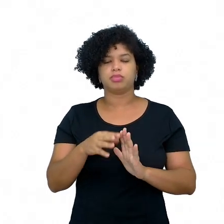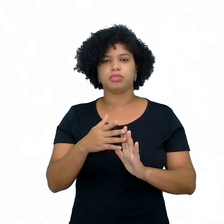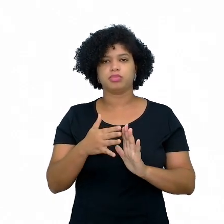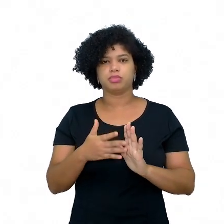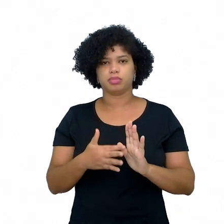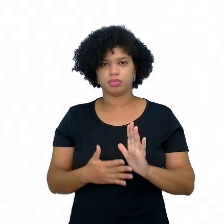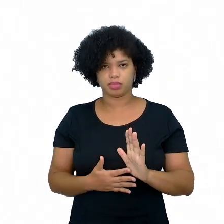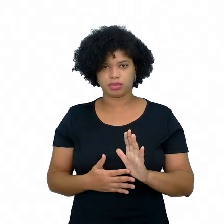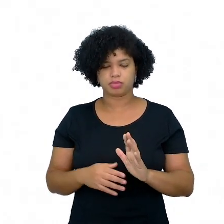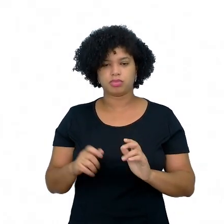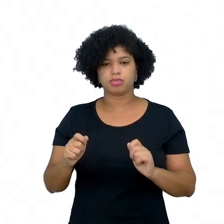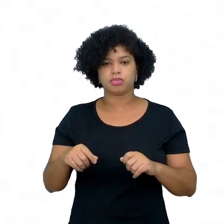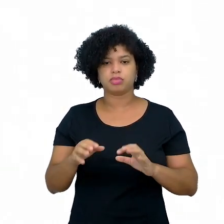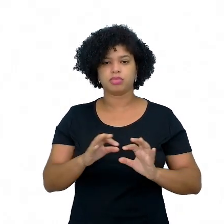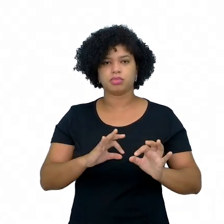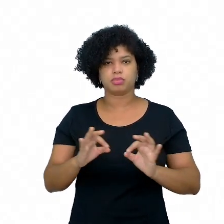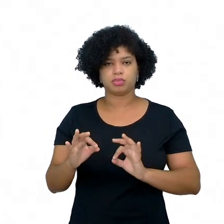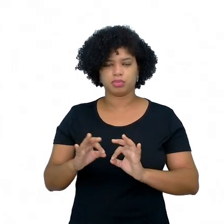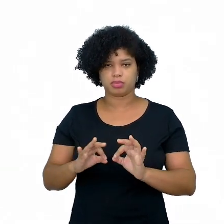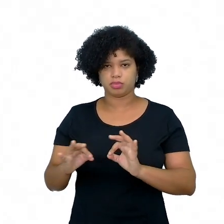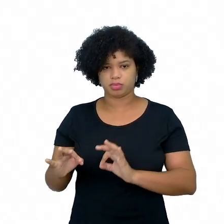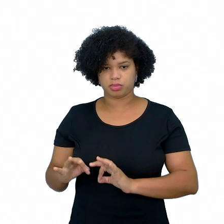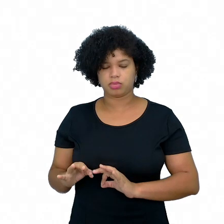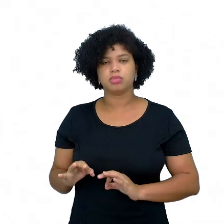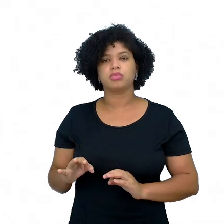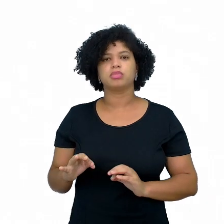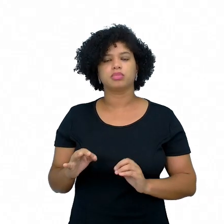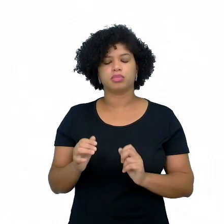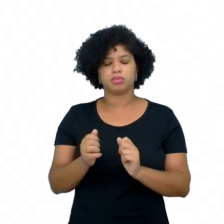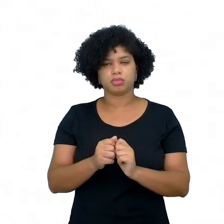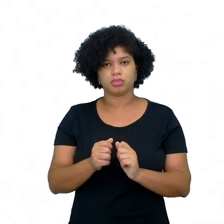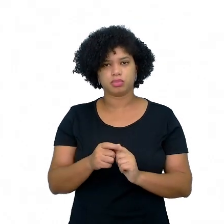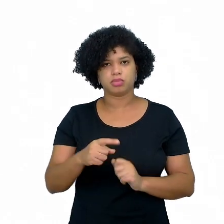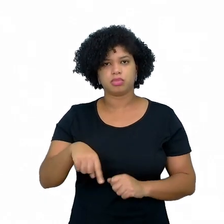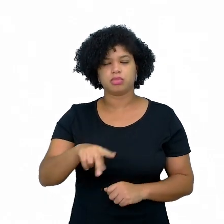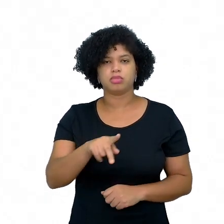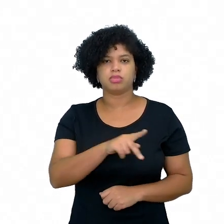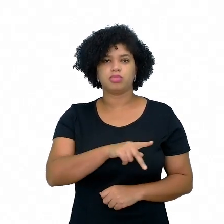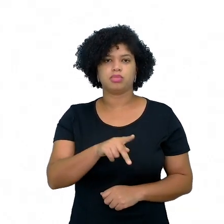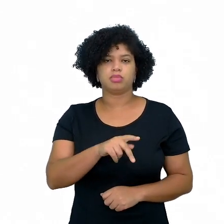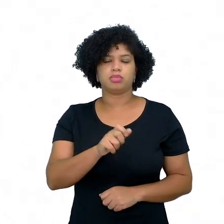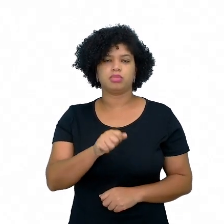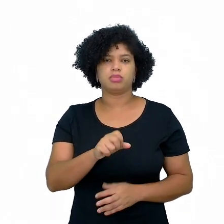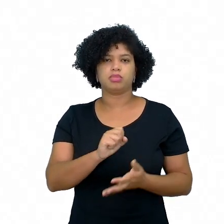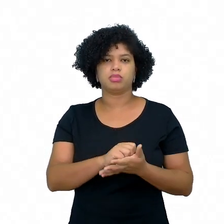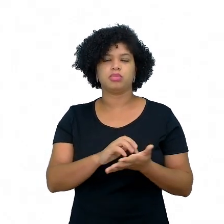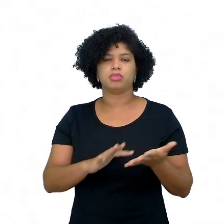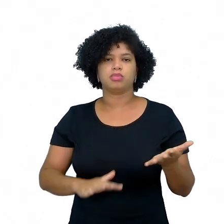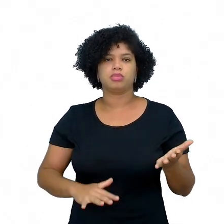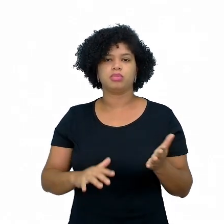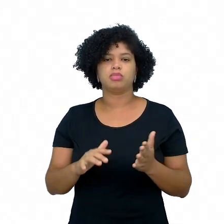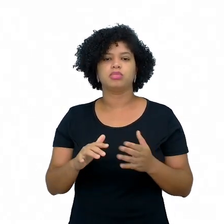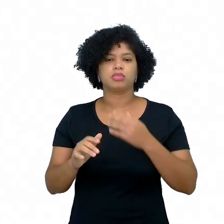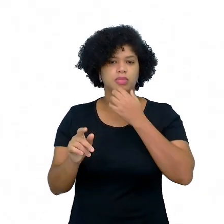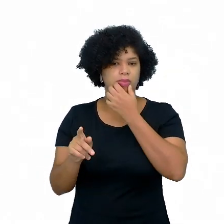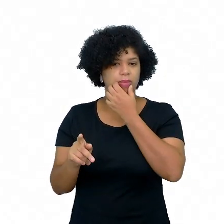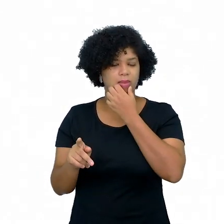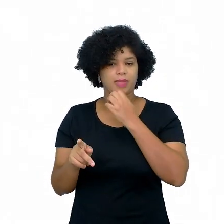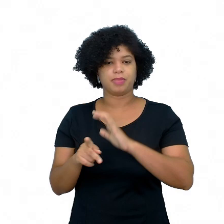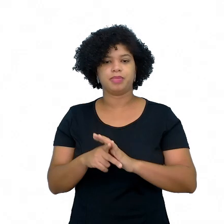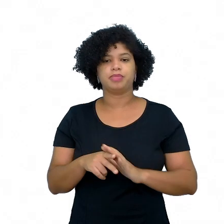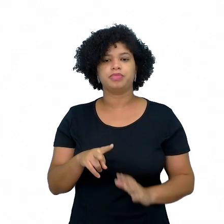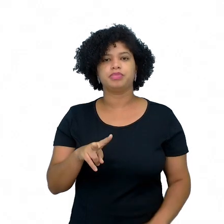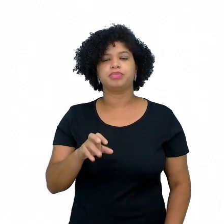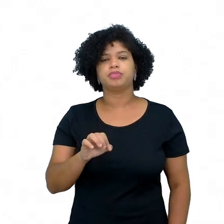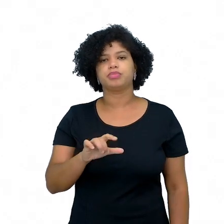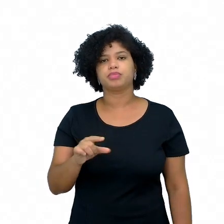que planejem juntos com seus pares a aplicação, né, da sequência de atividade 2 do volume 1